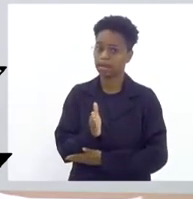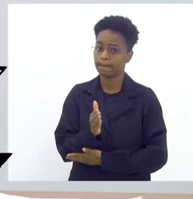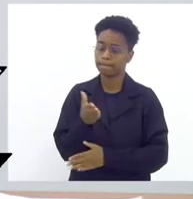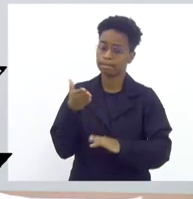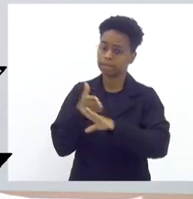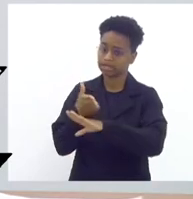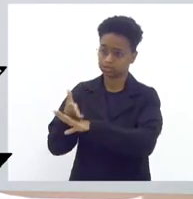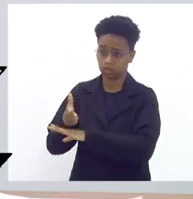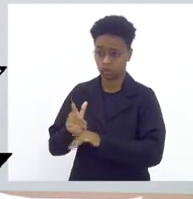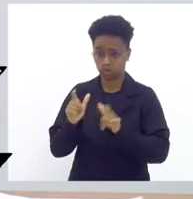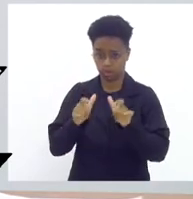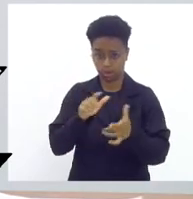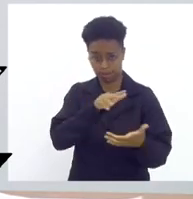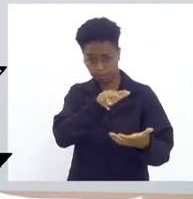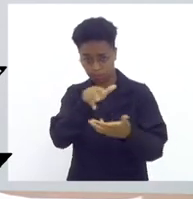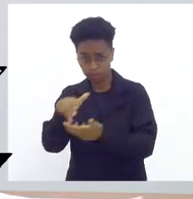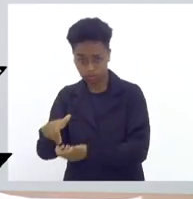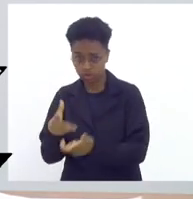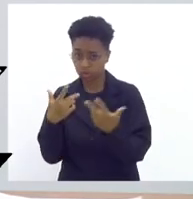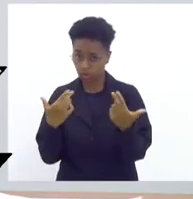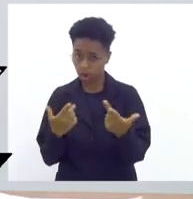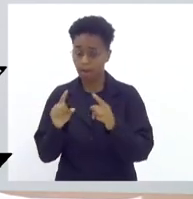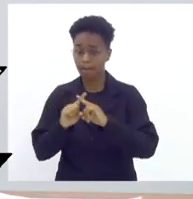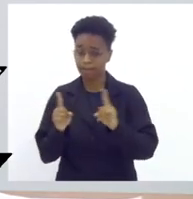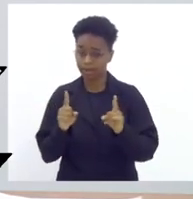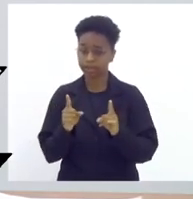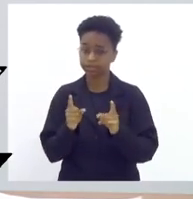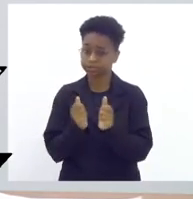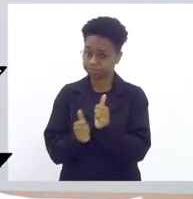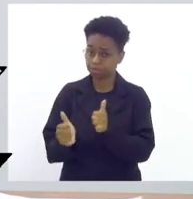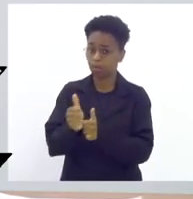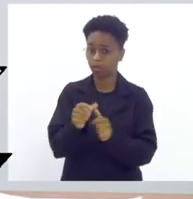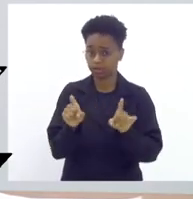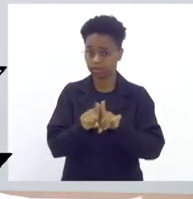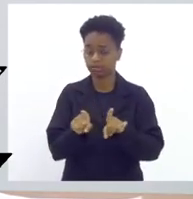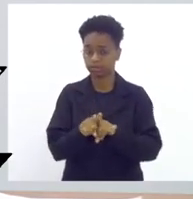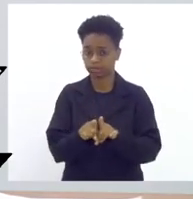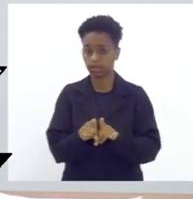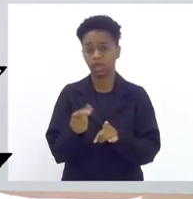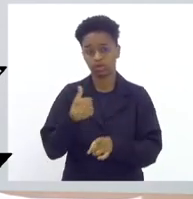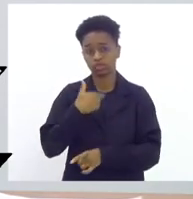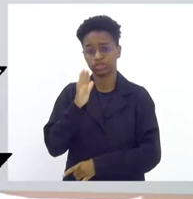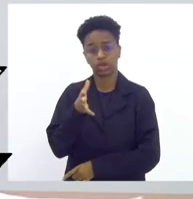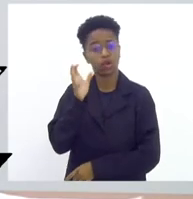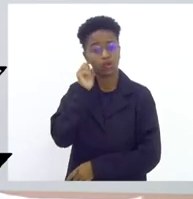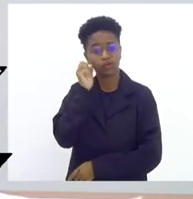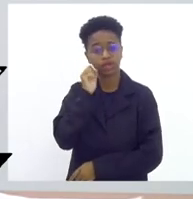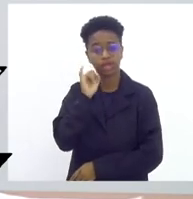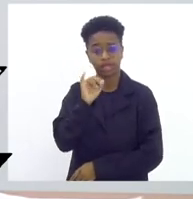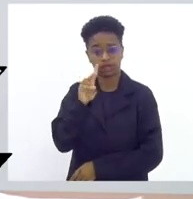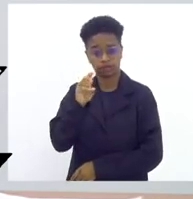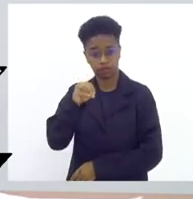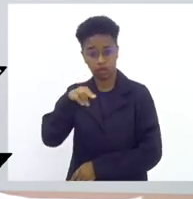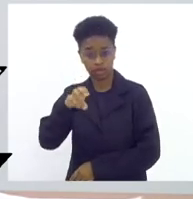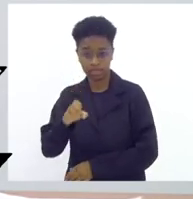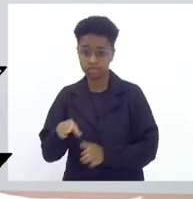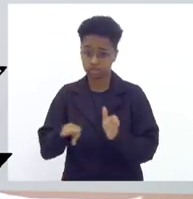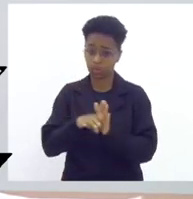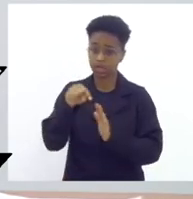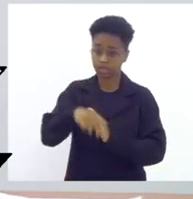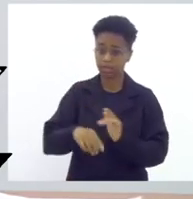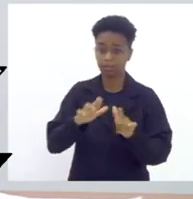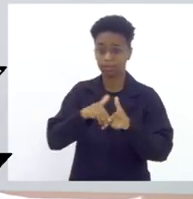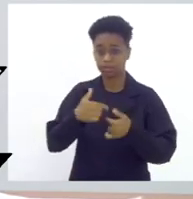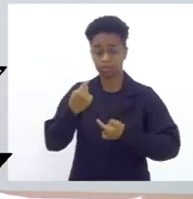internacionais como esse e aliás com o extremo protagonismo já ouvi da dona Ivone que ela veio para cá por conta das políticas